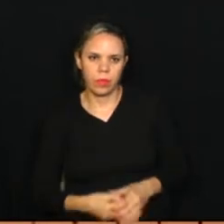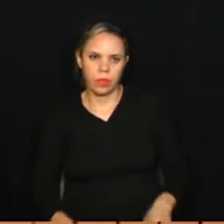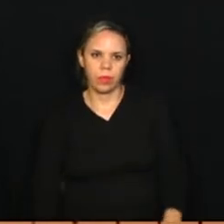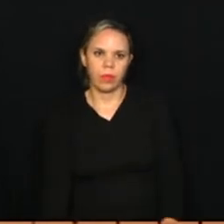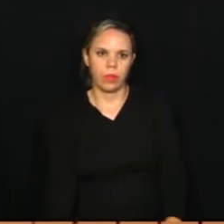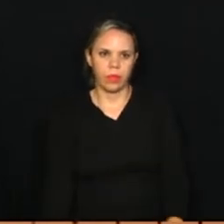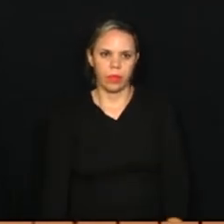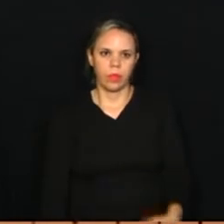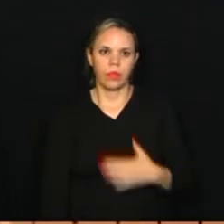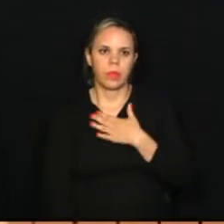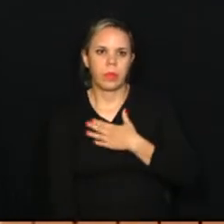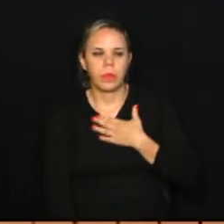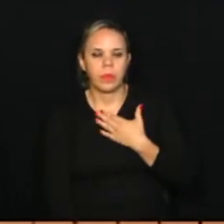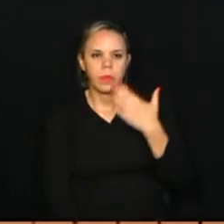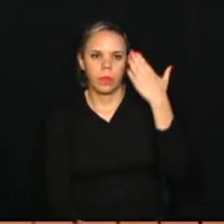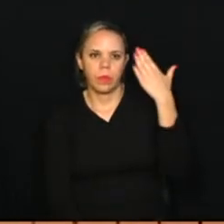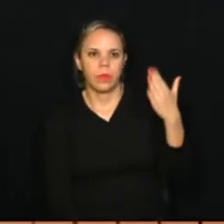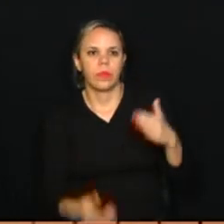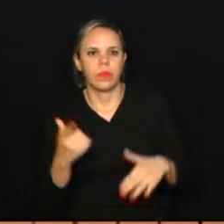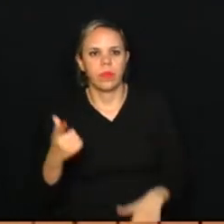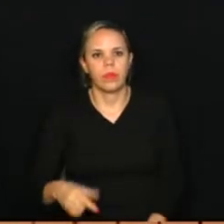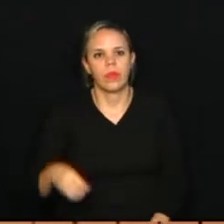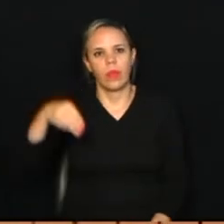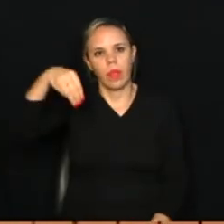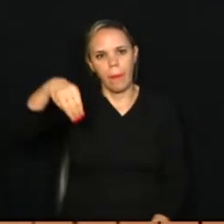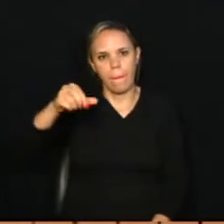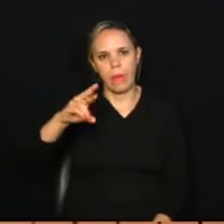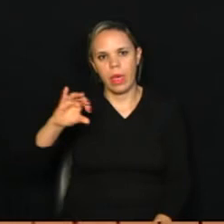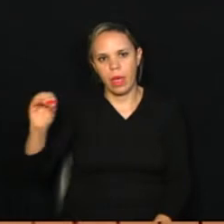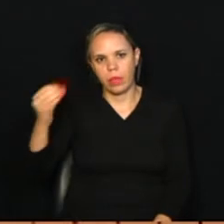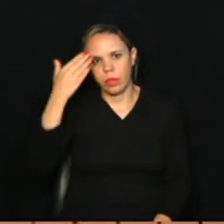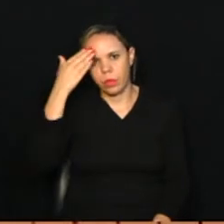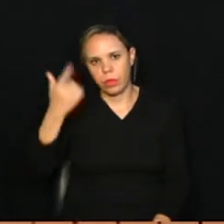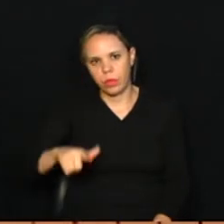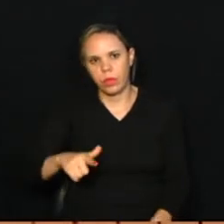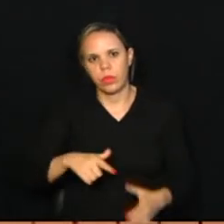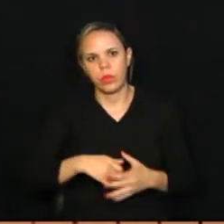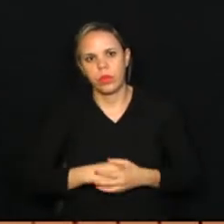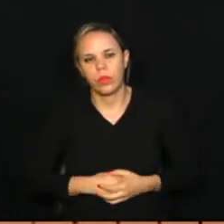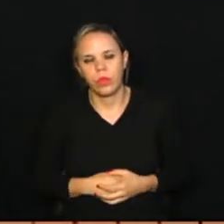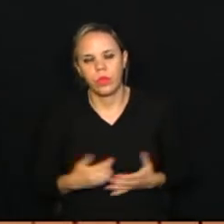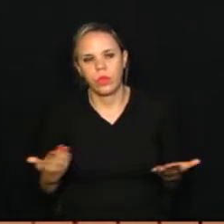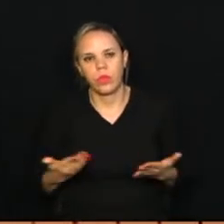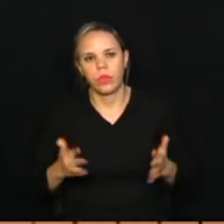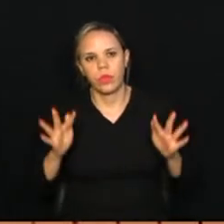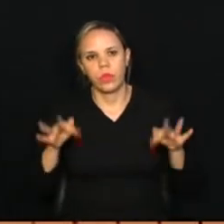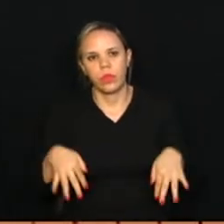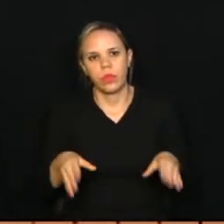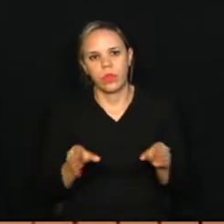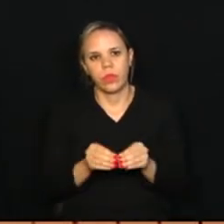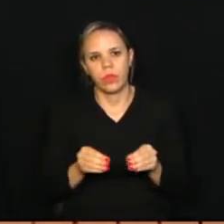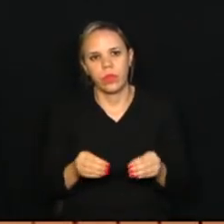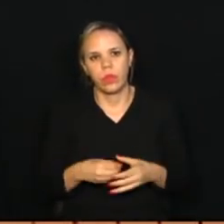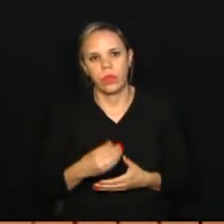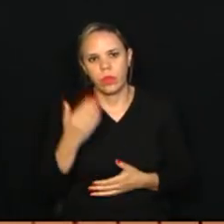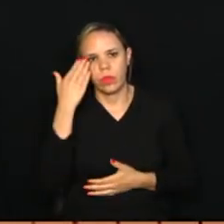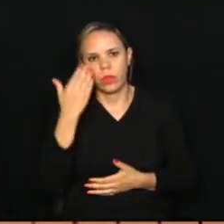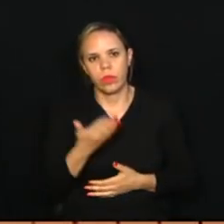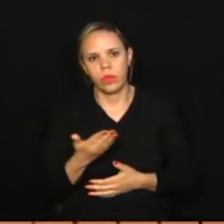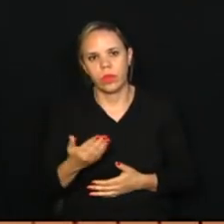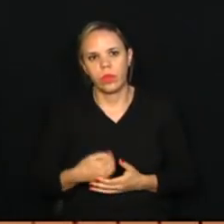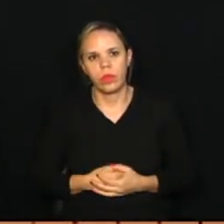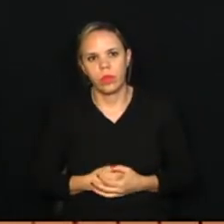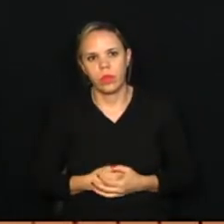Muito bom, Márcio, mais uma vez, muito obrigado. Agora, finalizando aqui, e agradecer também